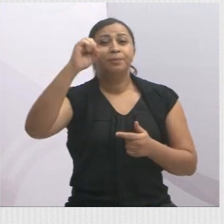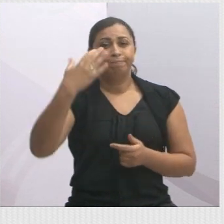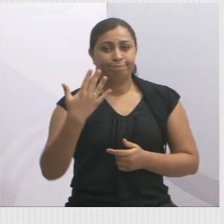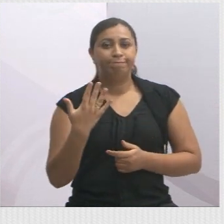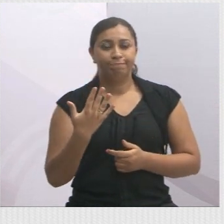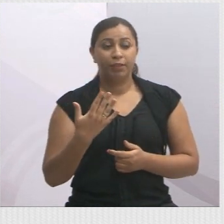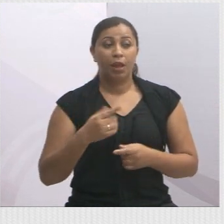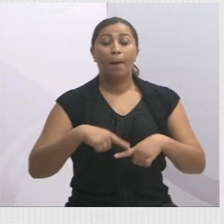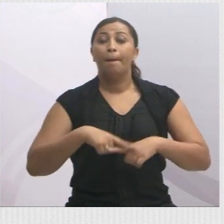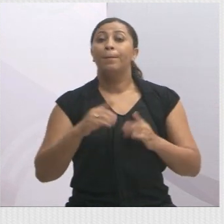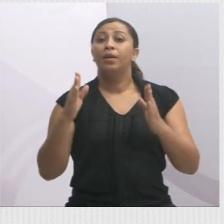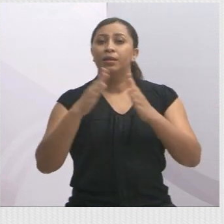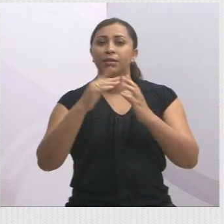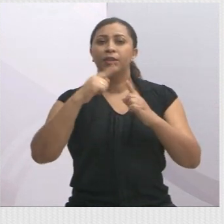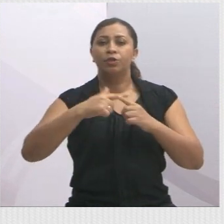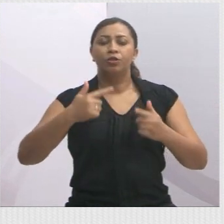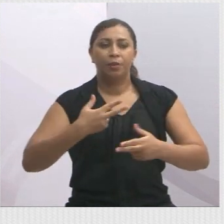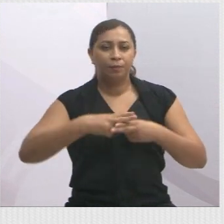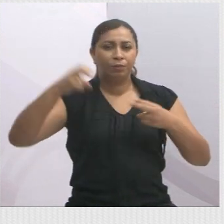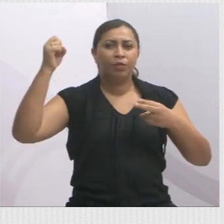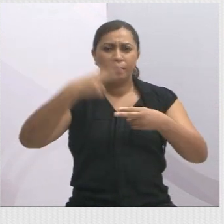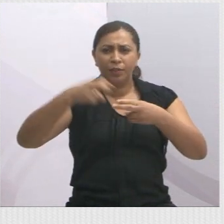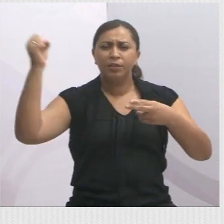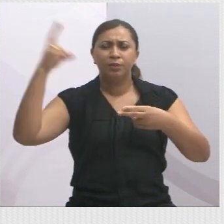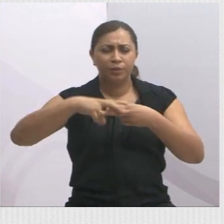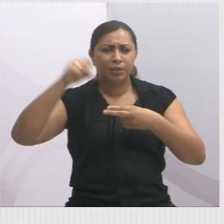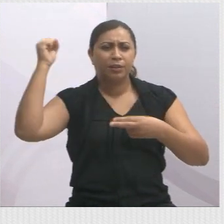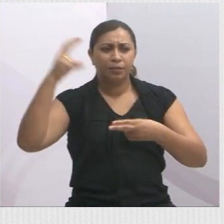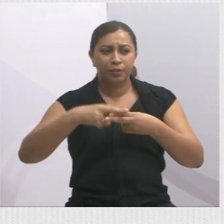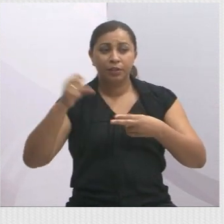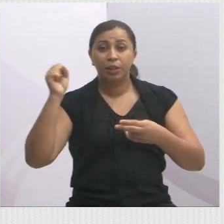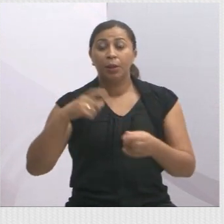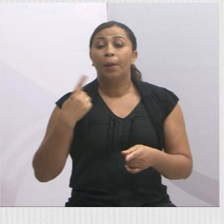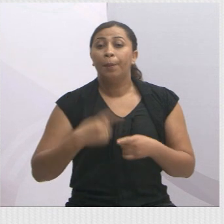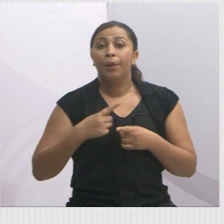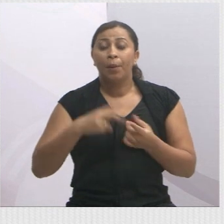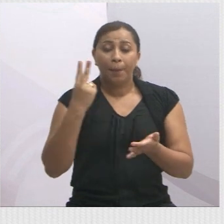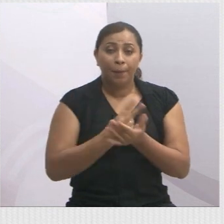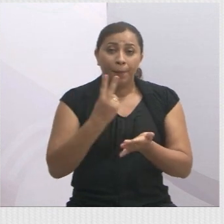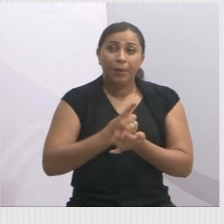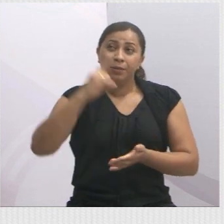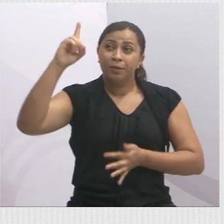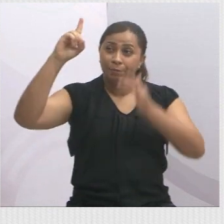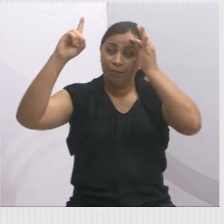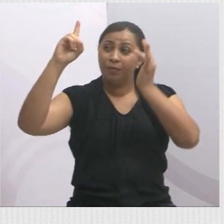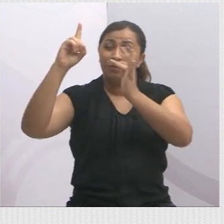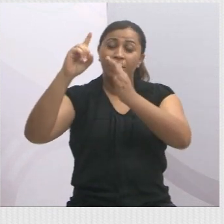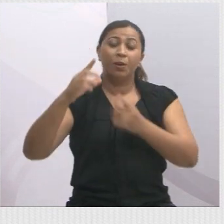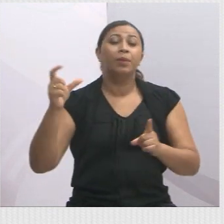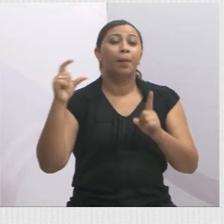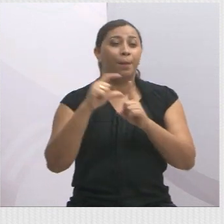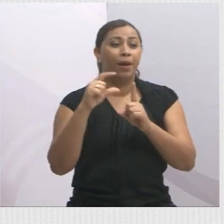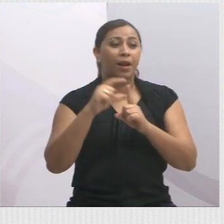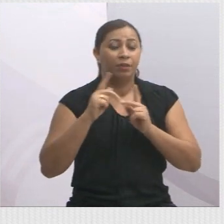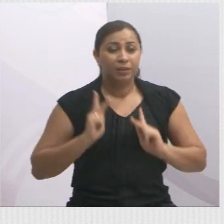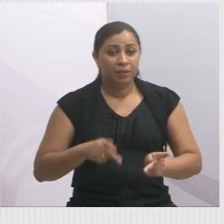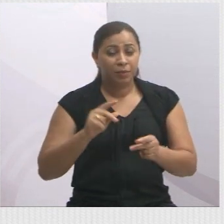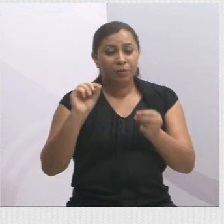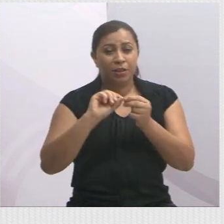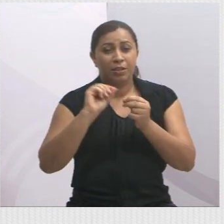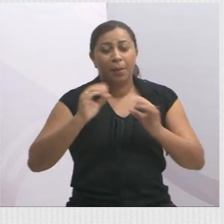levantando, mas a igreja ia vencendo cada uma delas, pois o mesmo Deus, e por ser fiel na sua palavra, continuou